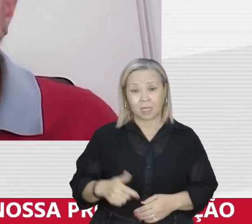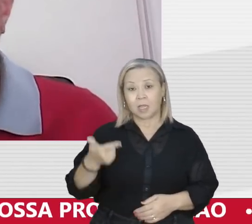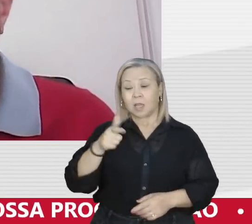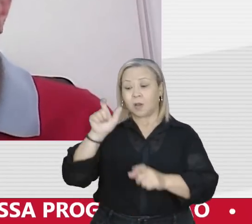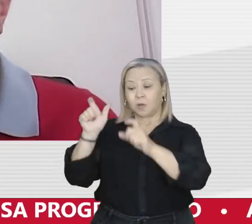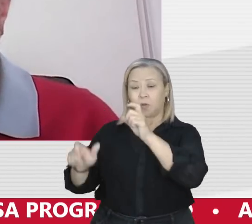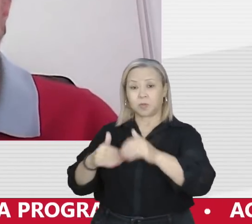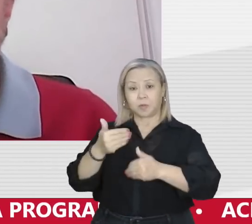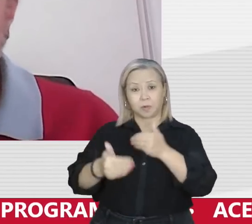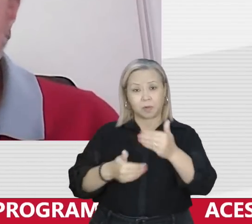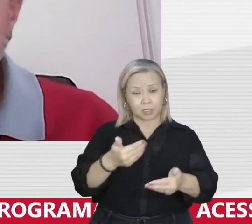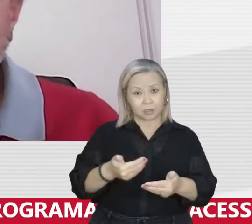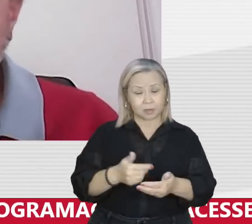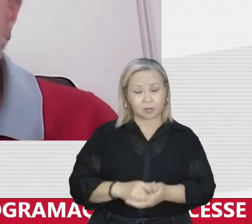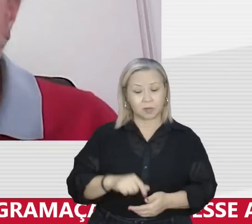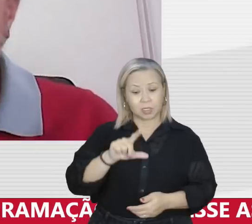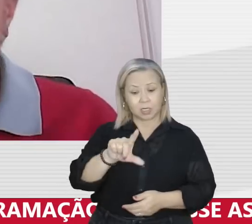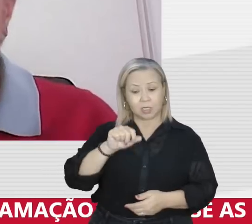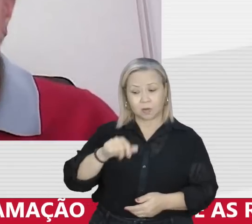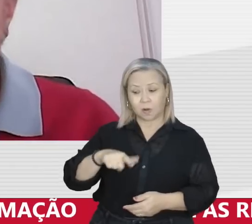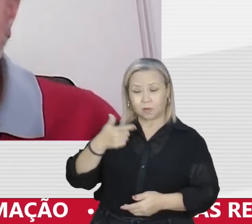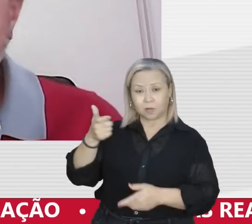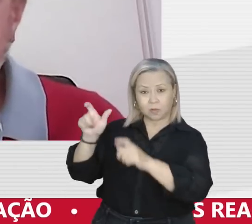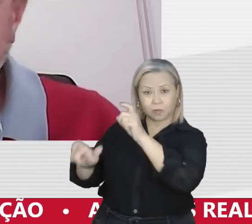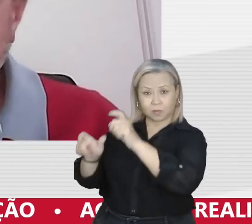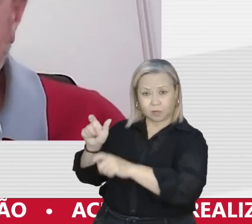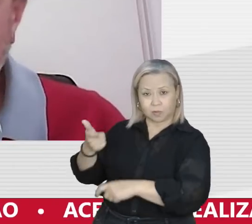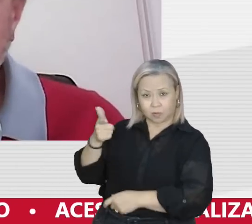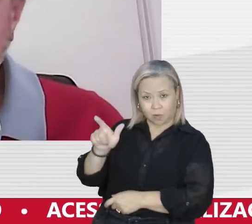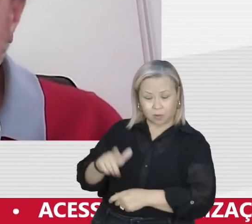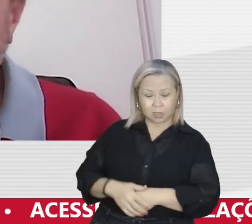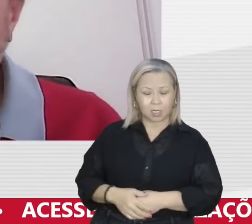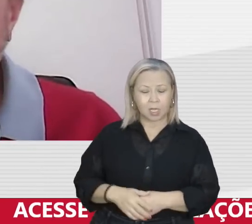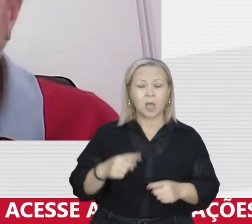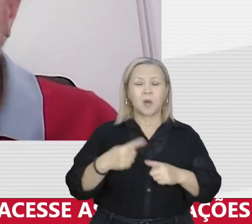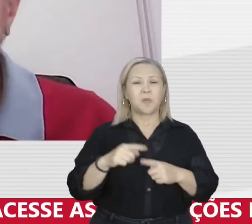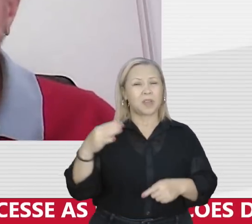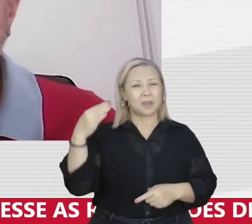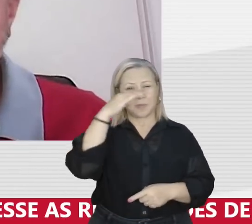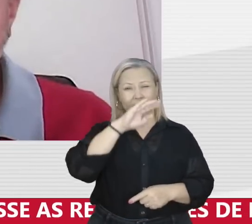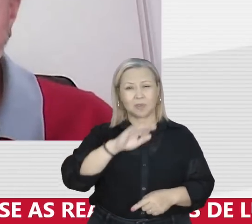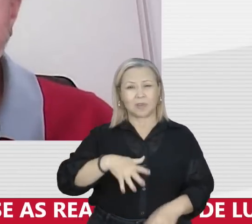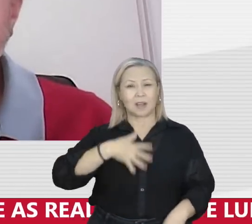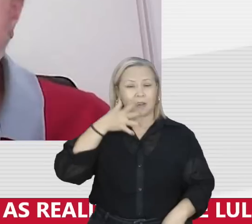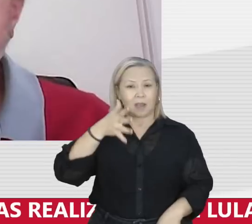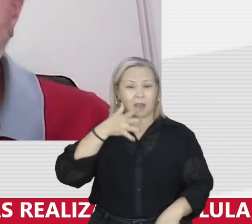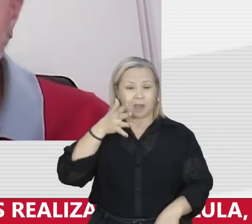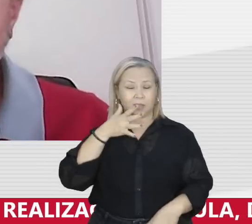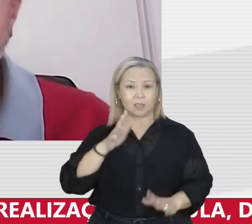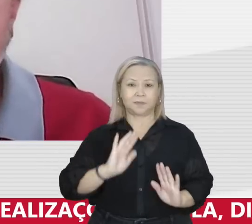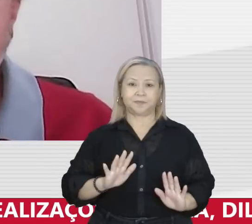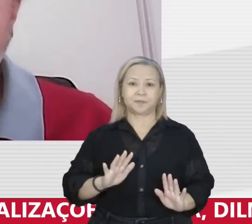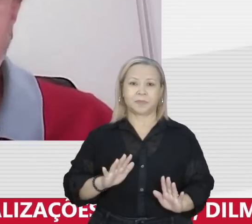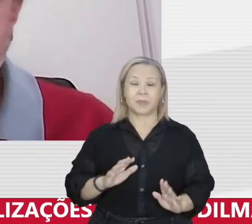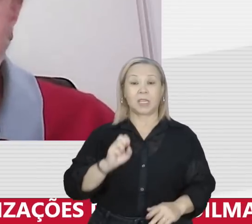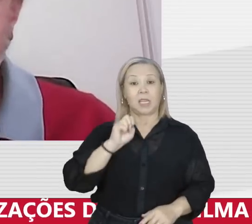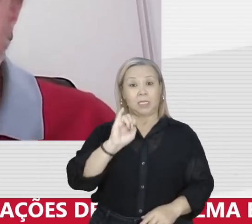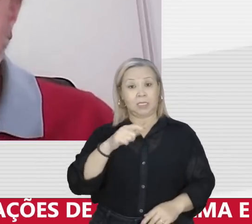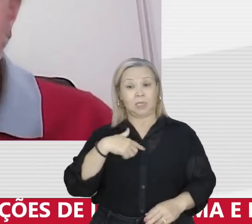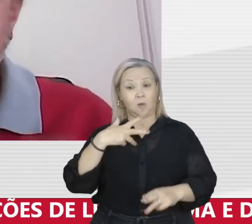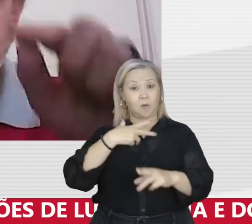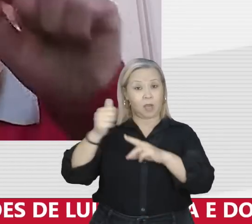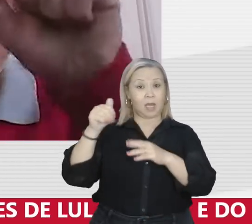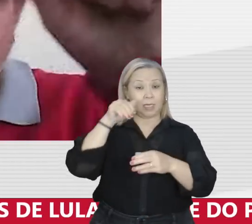que nós precisamos barrar o Bolsonaro, porque a narrativa de ontem é o seguinte: deixem eu ganhar a eleição que vocês vão ver o que vai